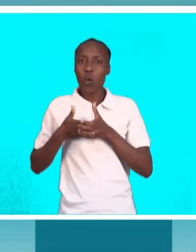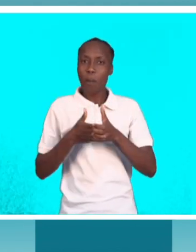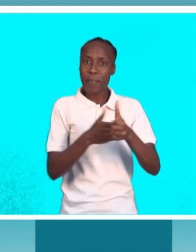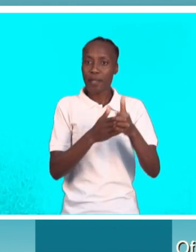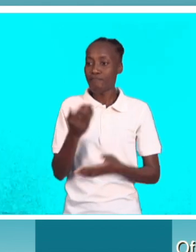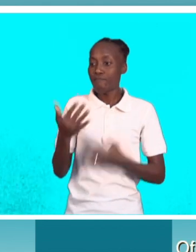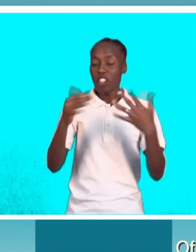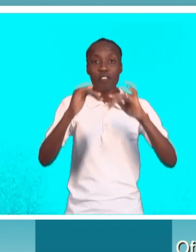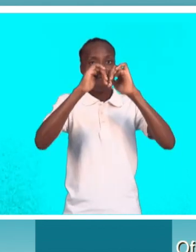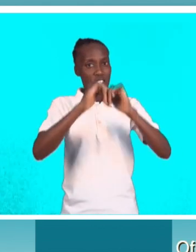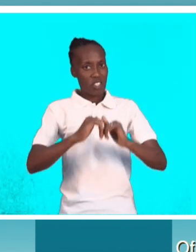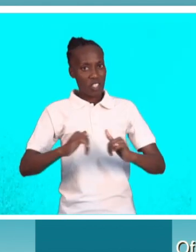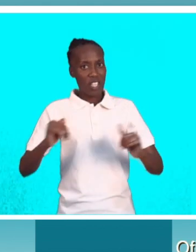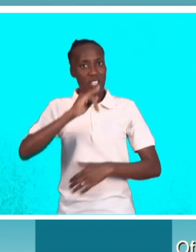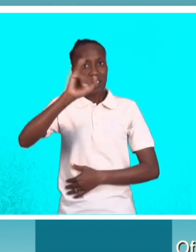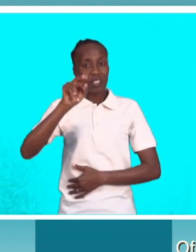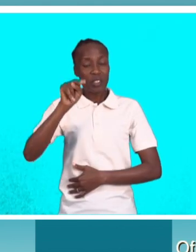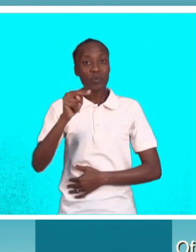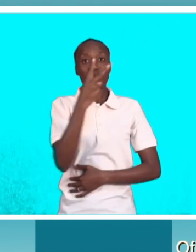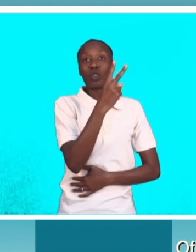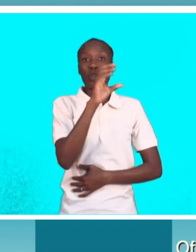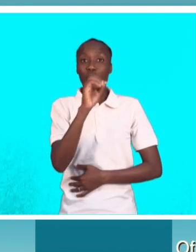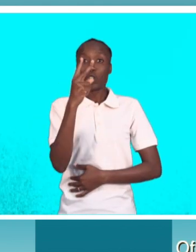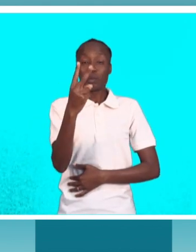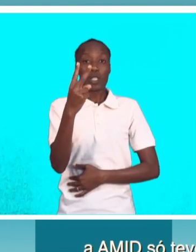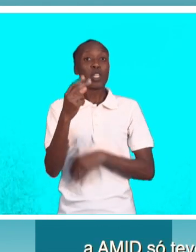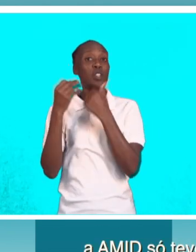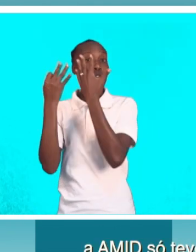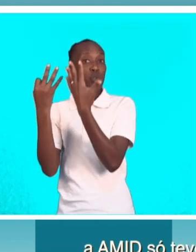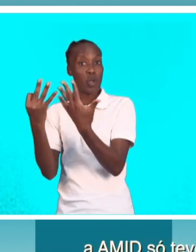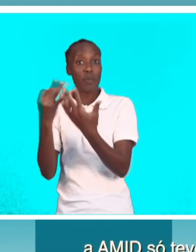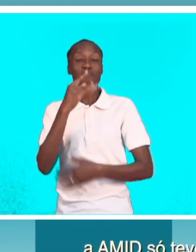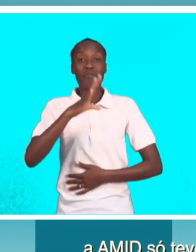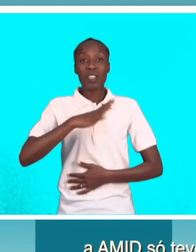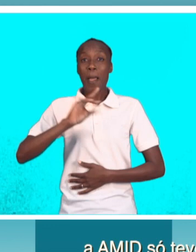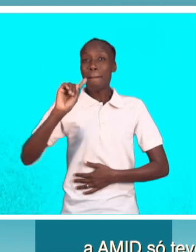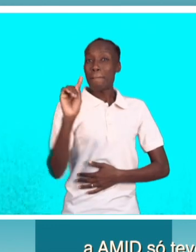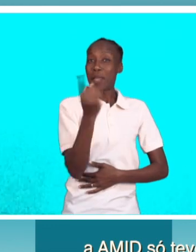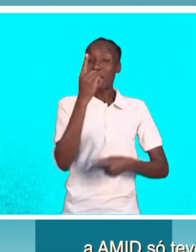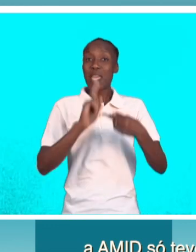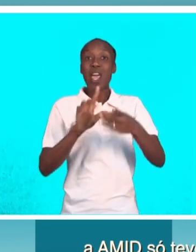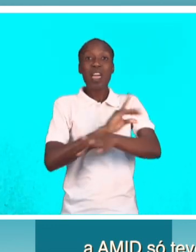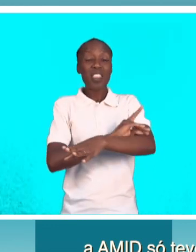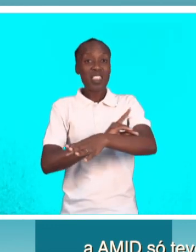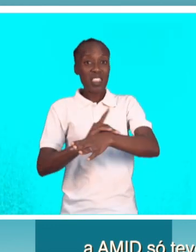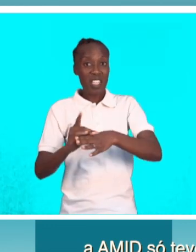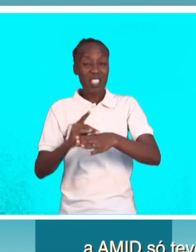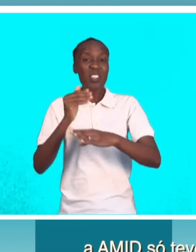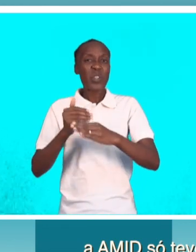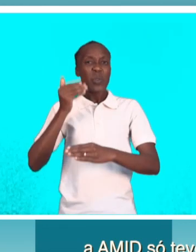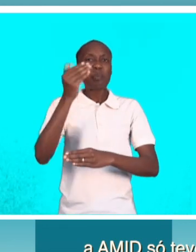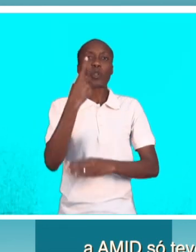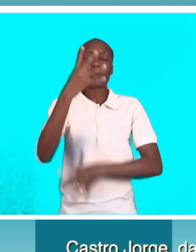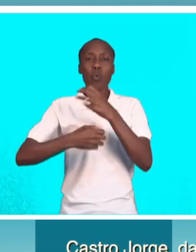cumprida. Oficializada em junho de 2018, a MIDE só teve a primeira direção um ano